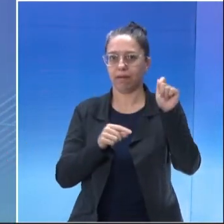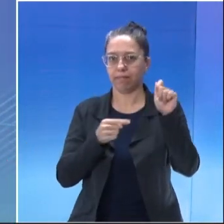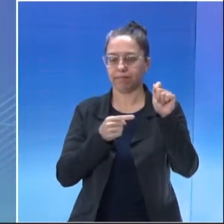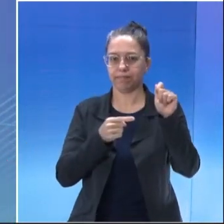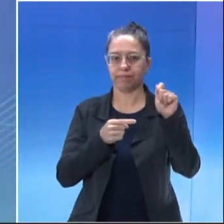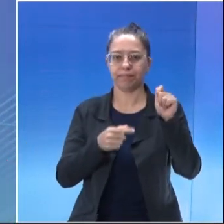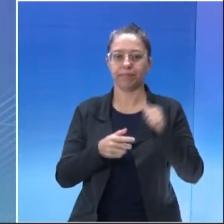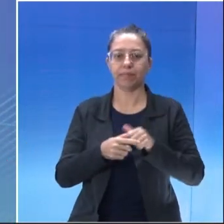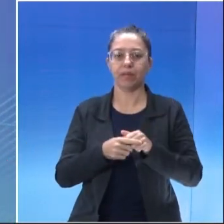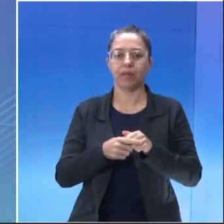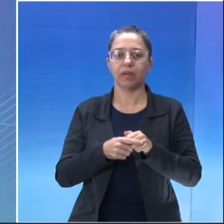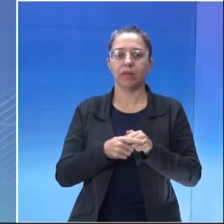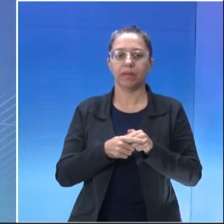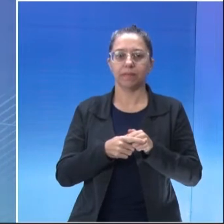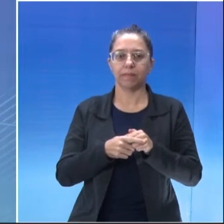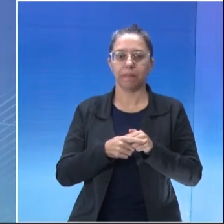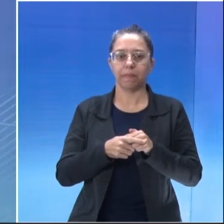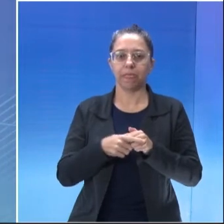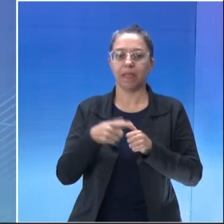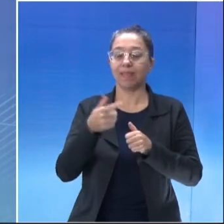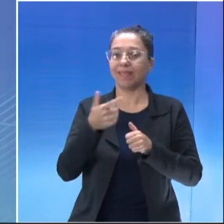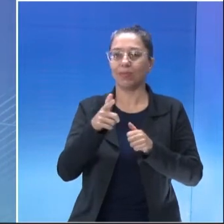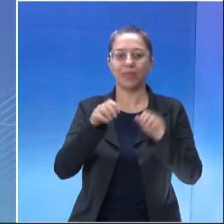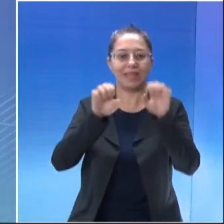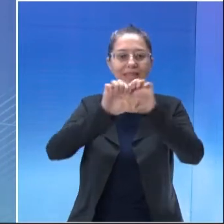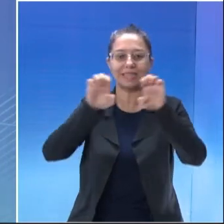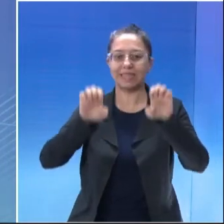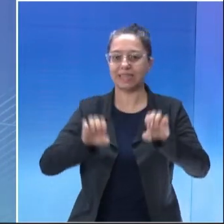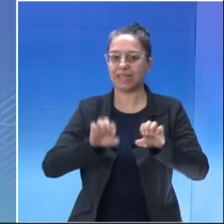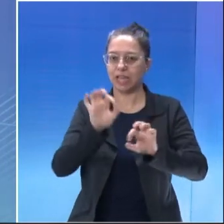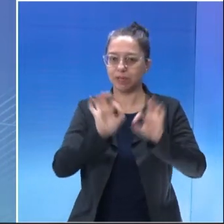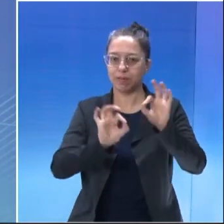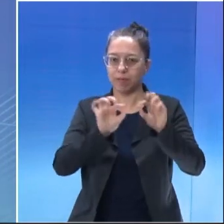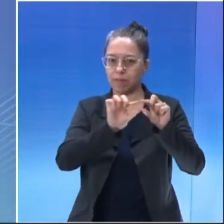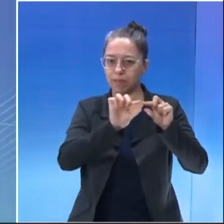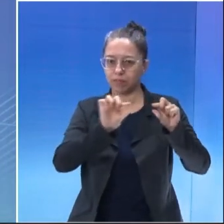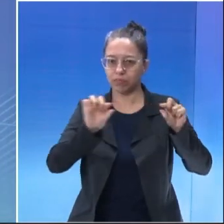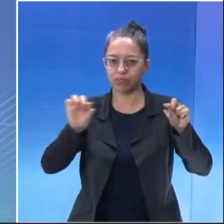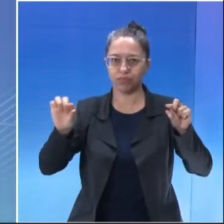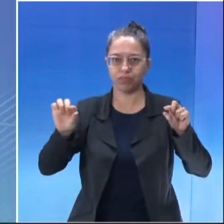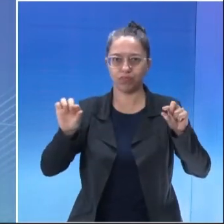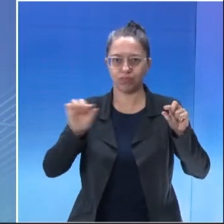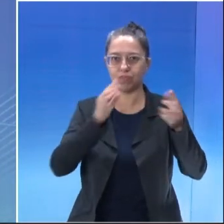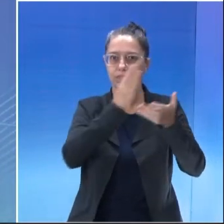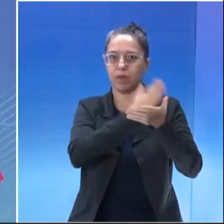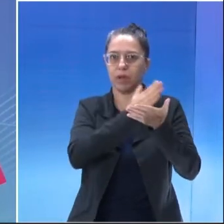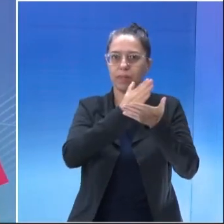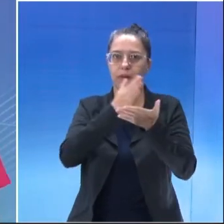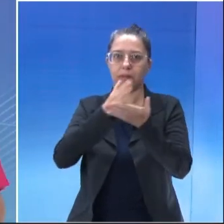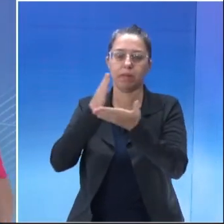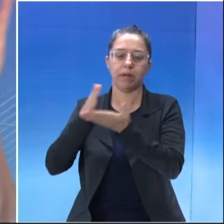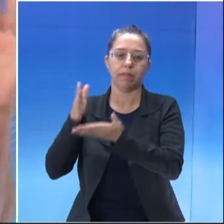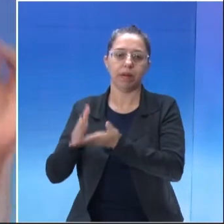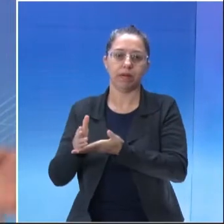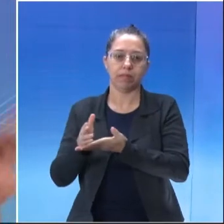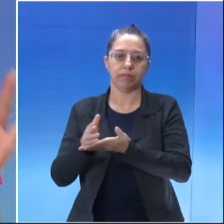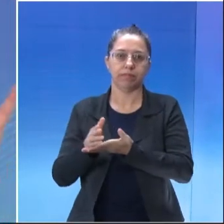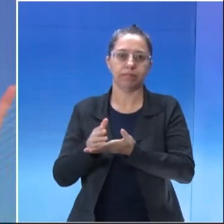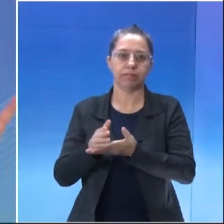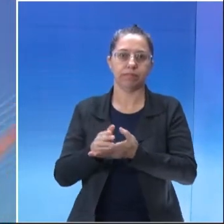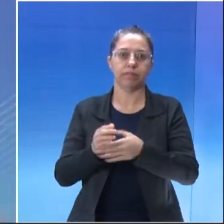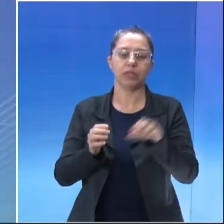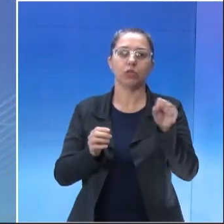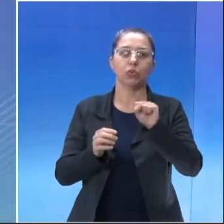não temos estratégia argumentativa e estruturas sintáticas. Gente, estrutura sintática é a organização lá do texto, né?